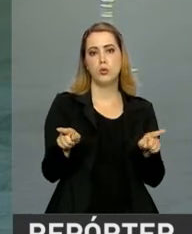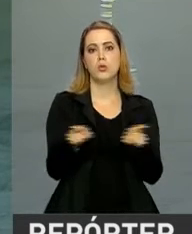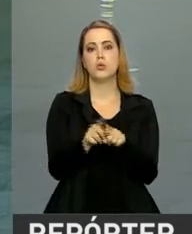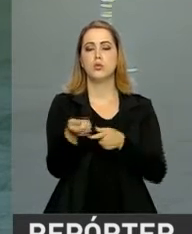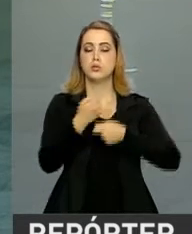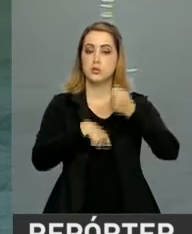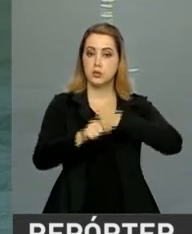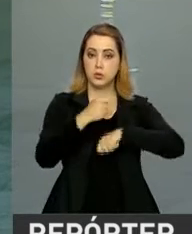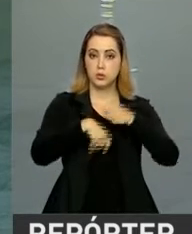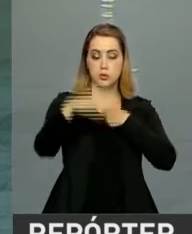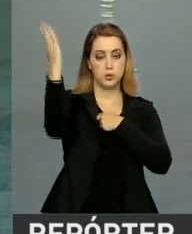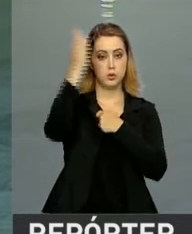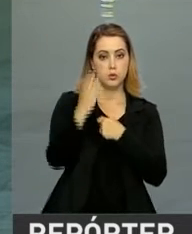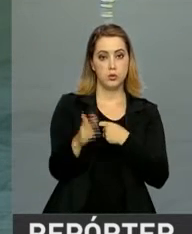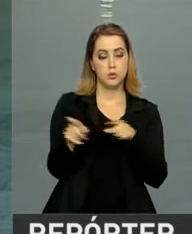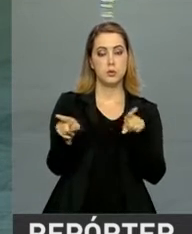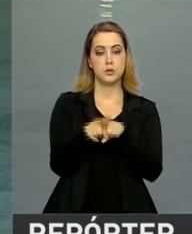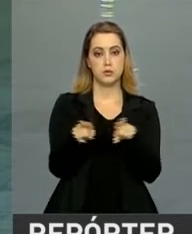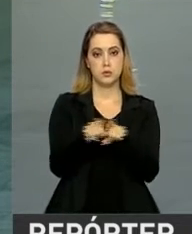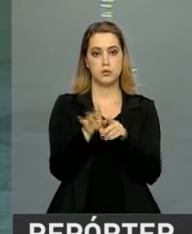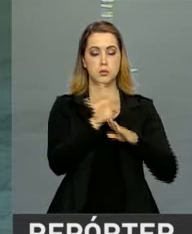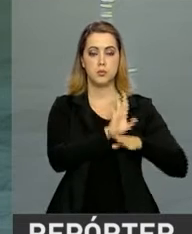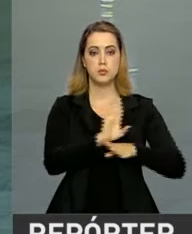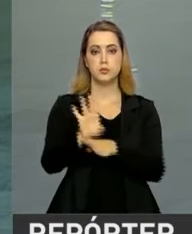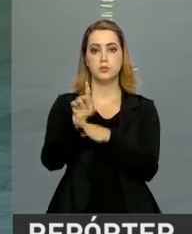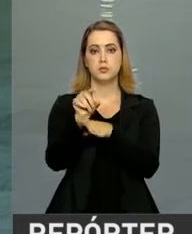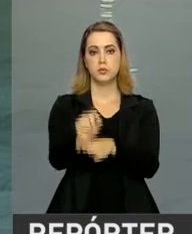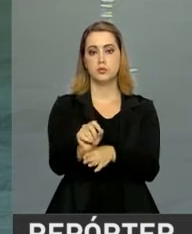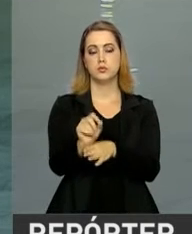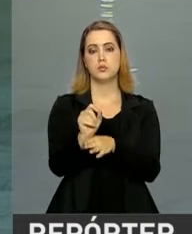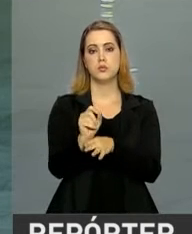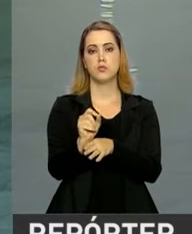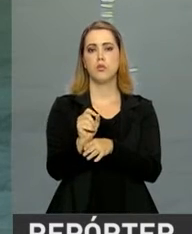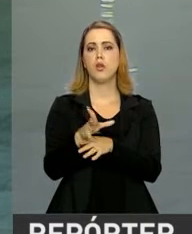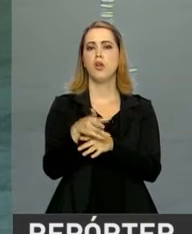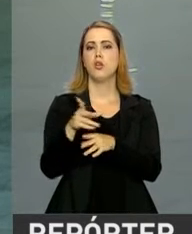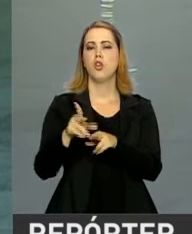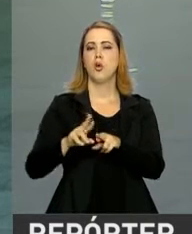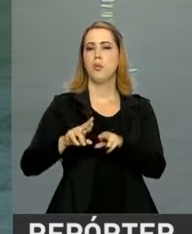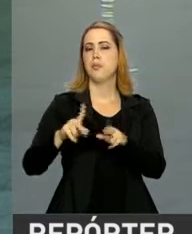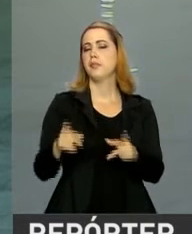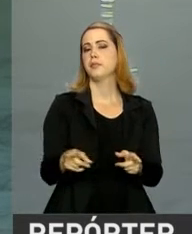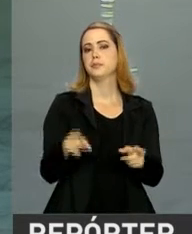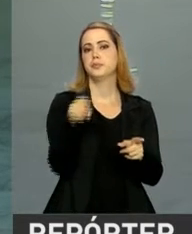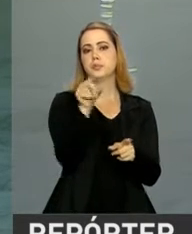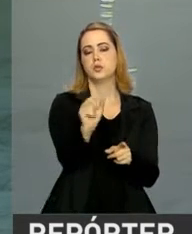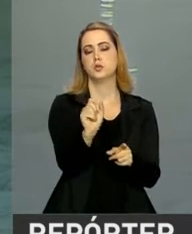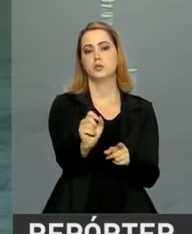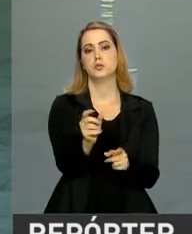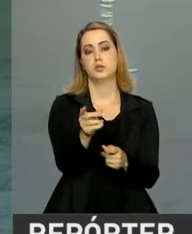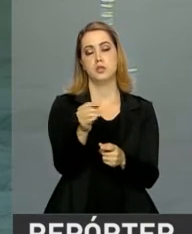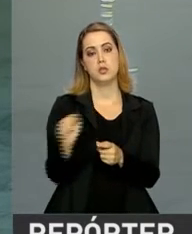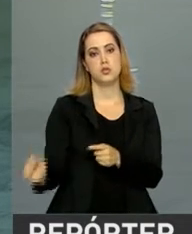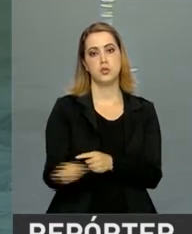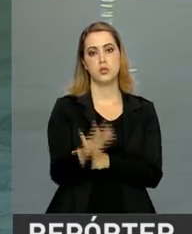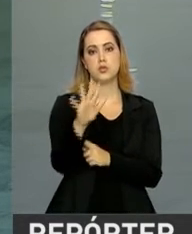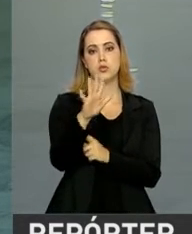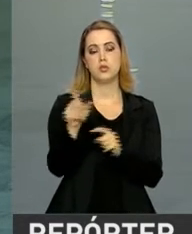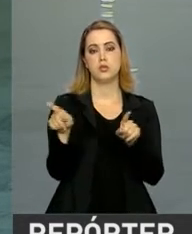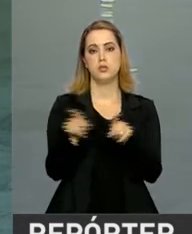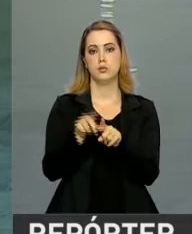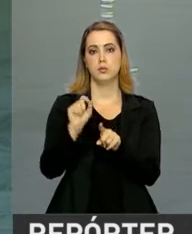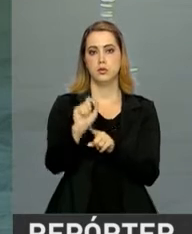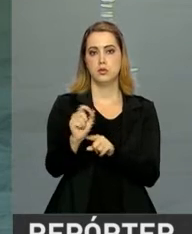economia brasileira que também devem contribuir para uma dinâmica inflacionária a compatível com esta trajetória